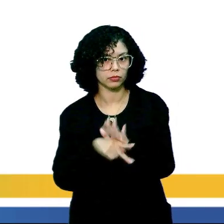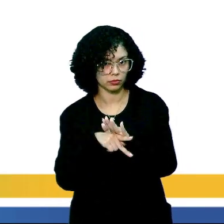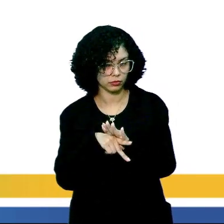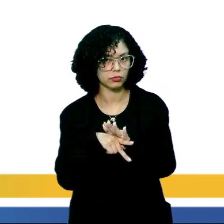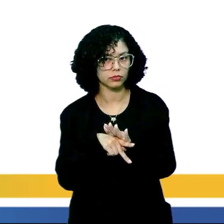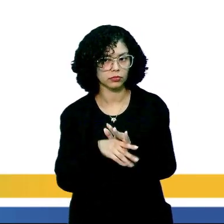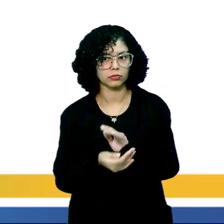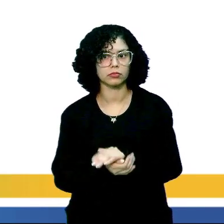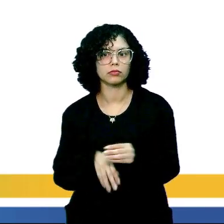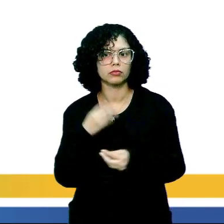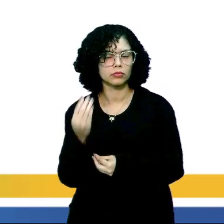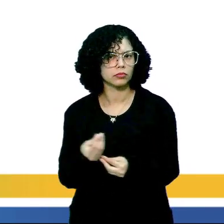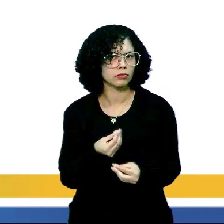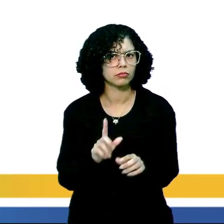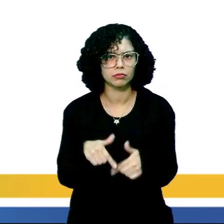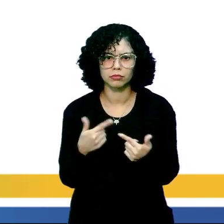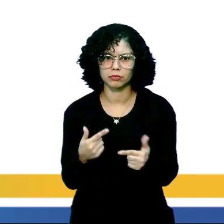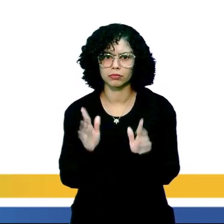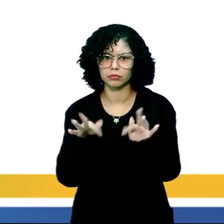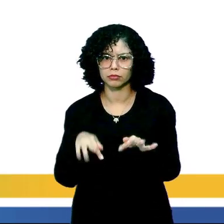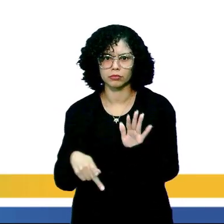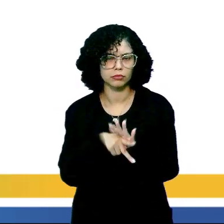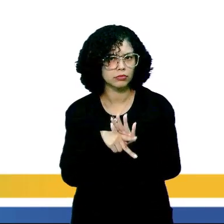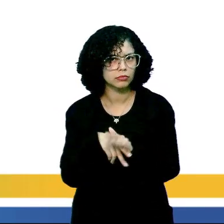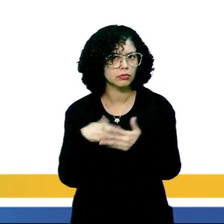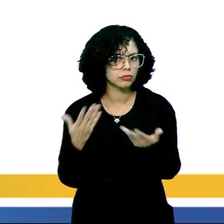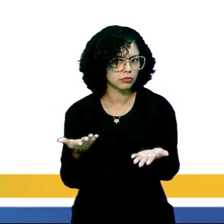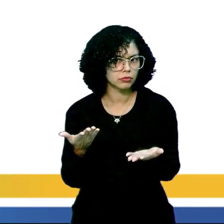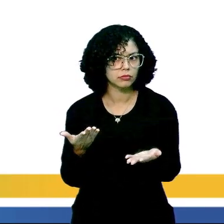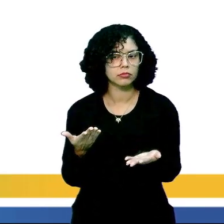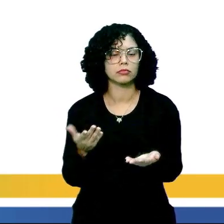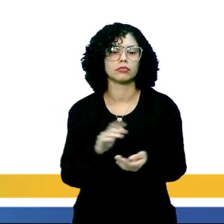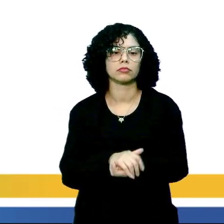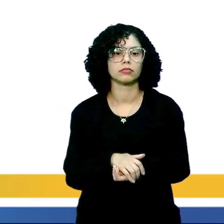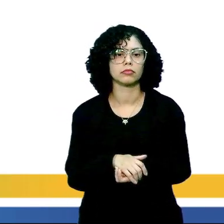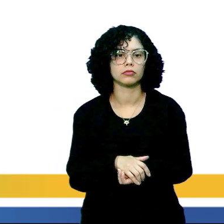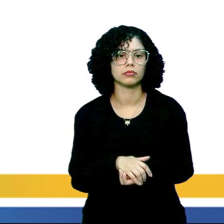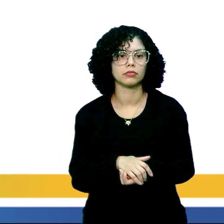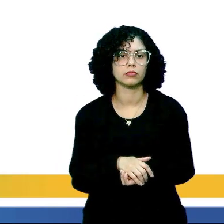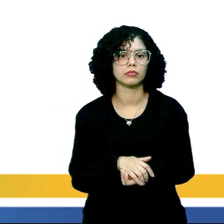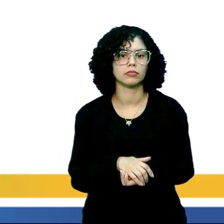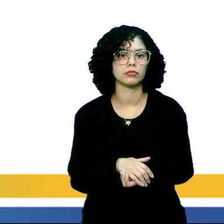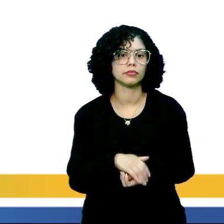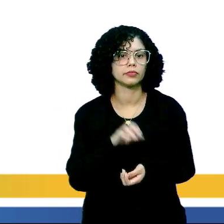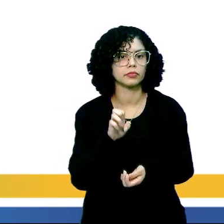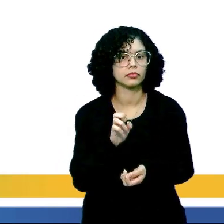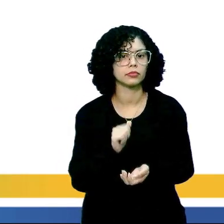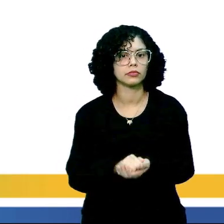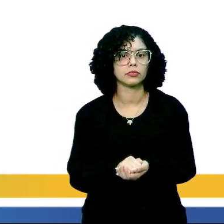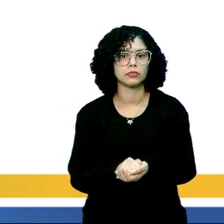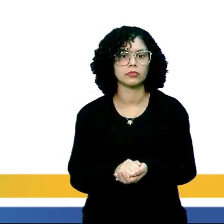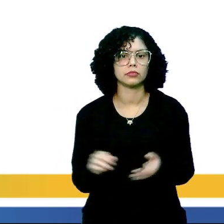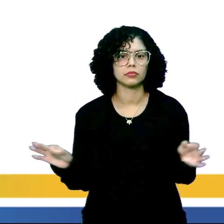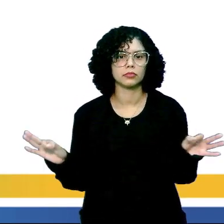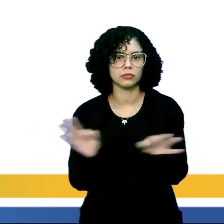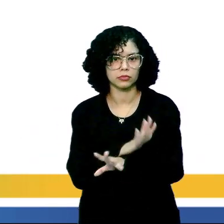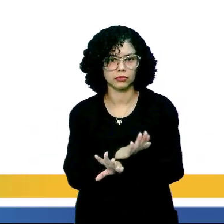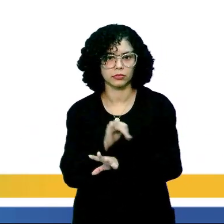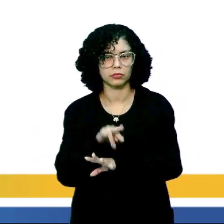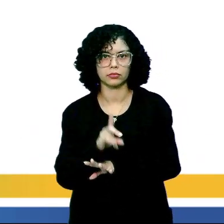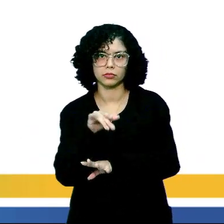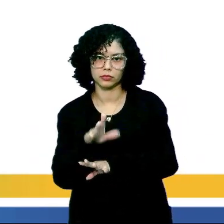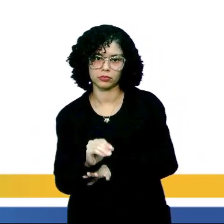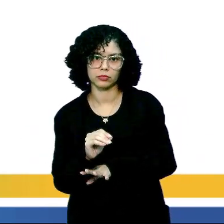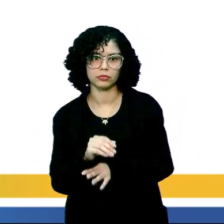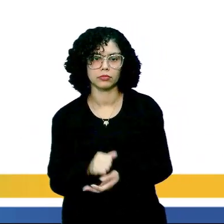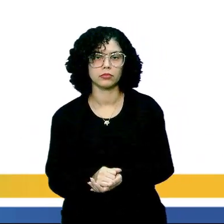de terra. Como que eles iriam lutar pelo fim da propriedade fundiária, dos latifúndios? A letra E fala em extinguir o